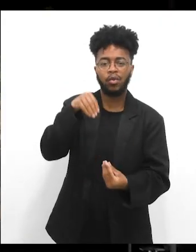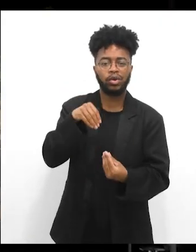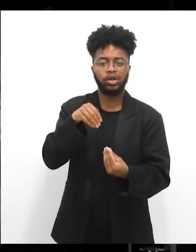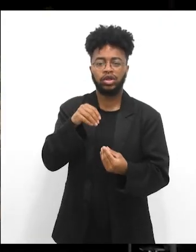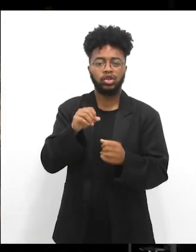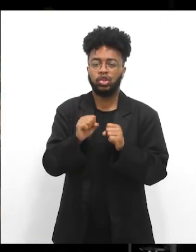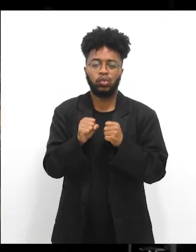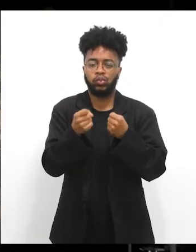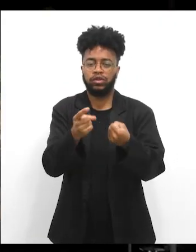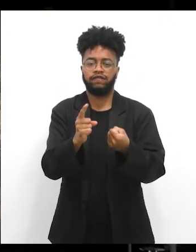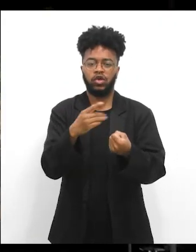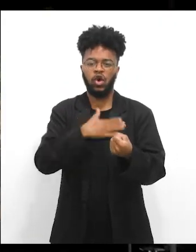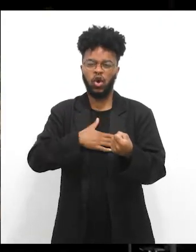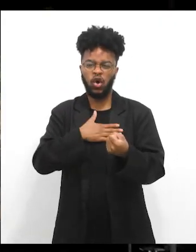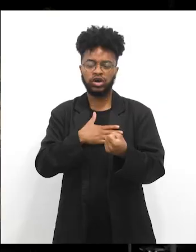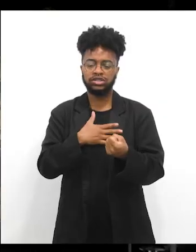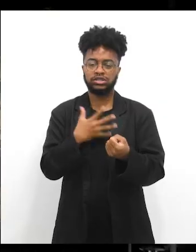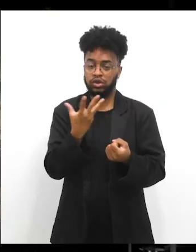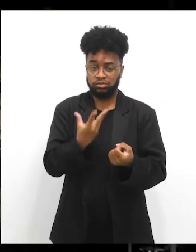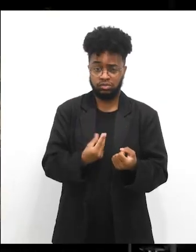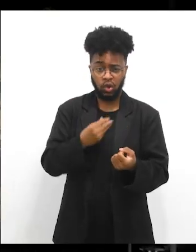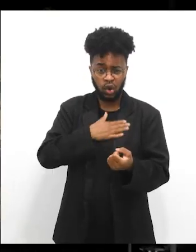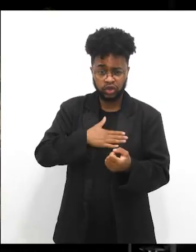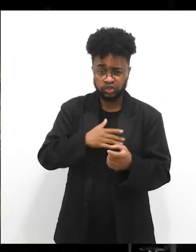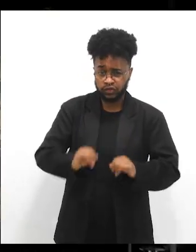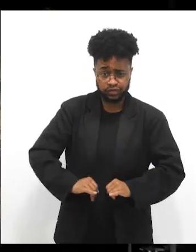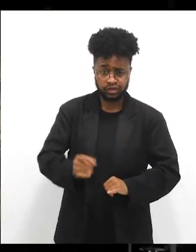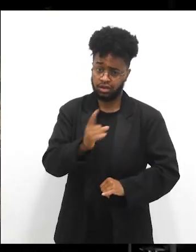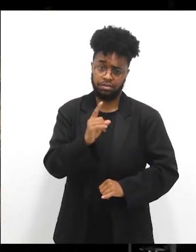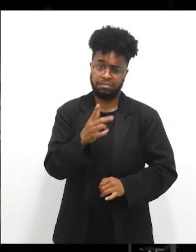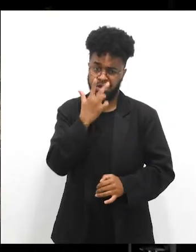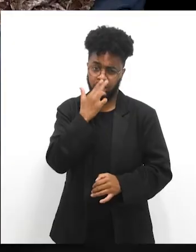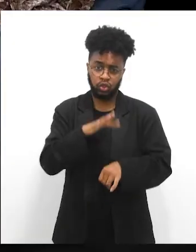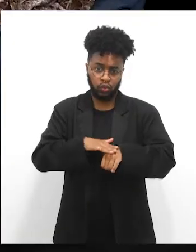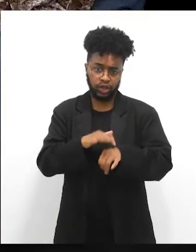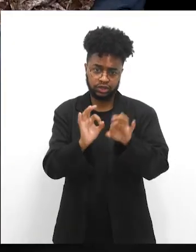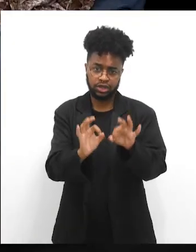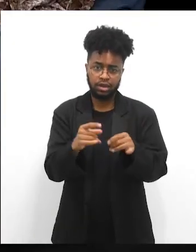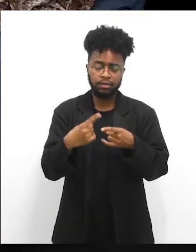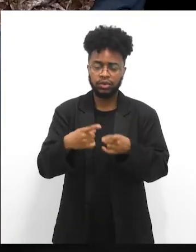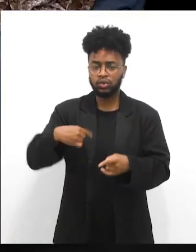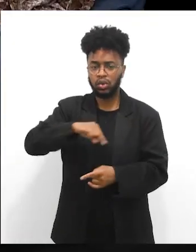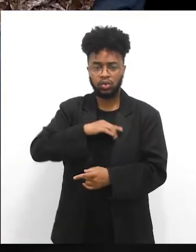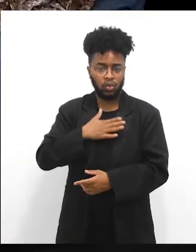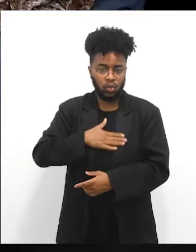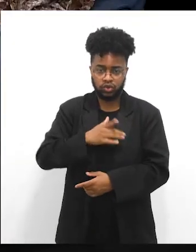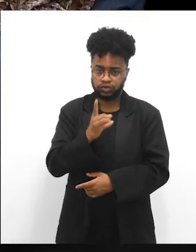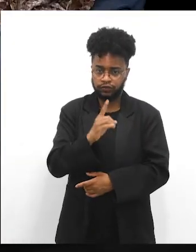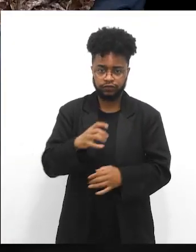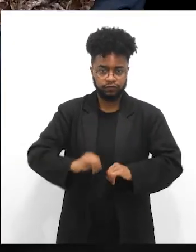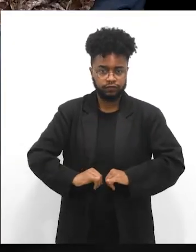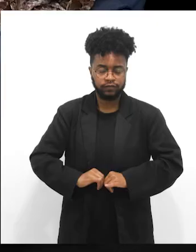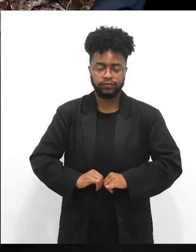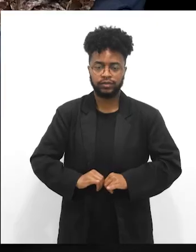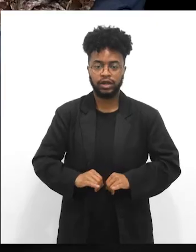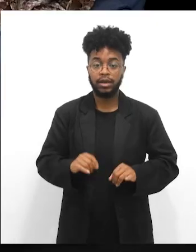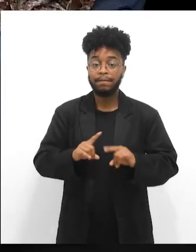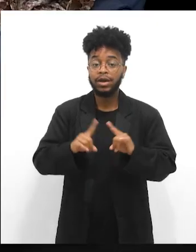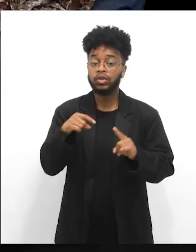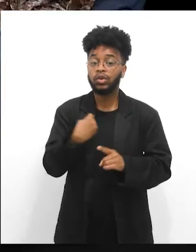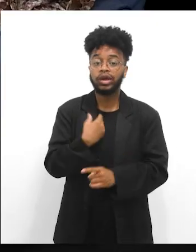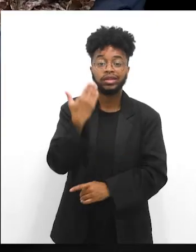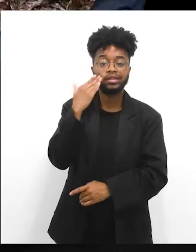não defende que gosta de sofrer, porque seria uma patologia, né? Isso não, a gente não gosta de sofrer. O que a